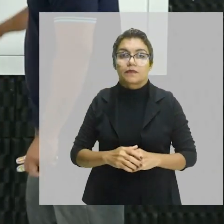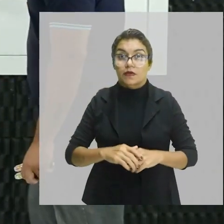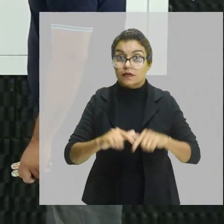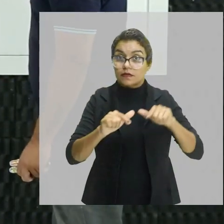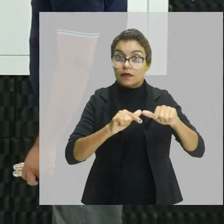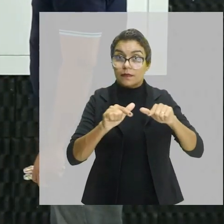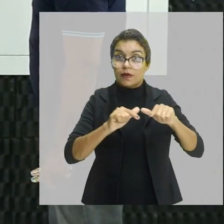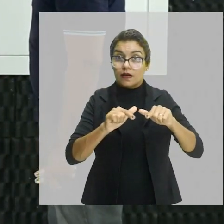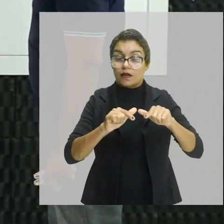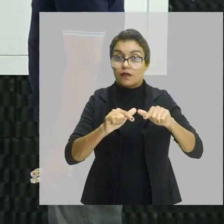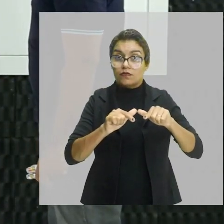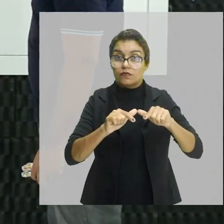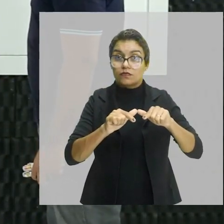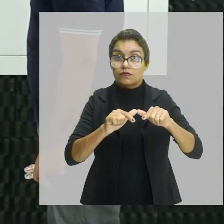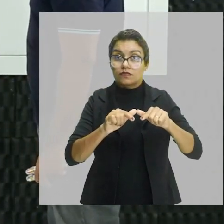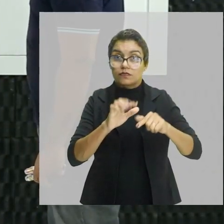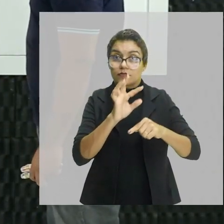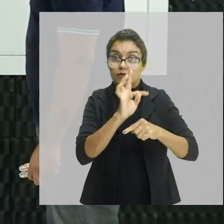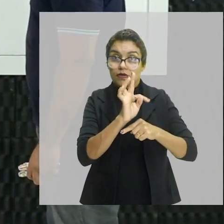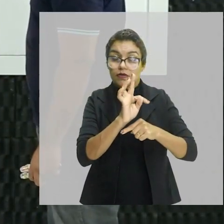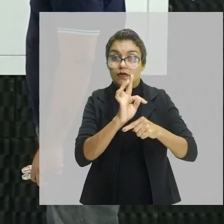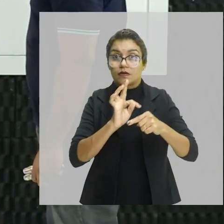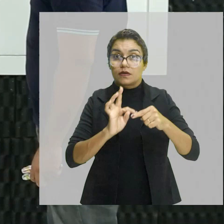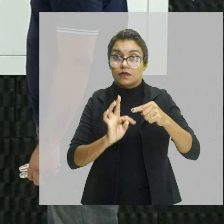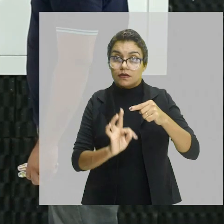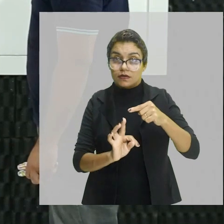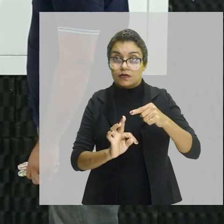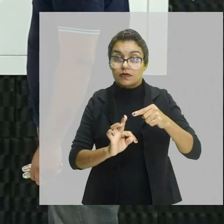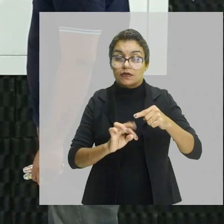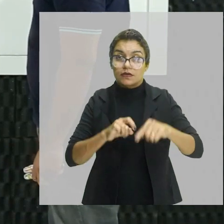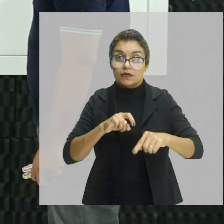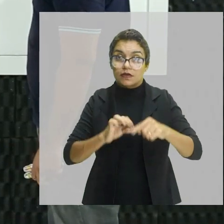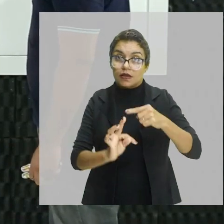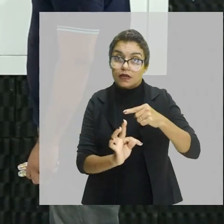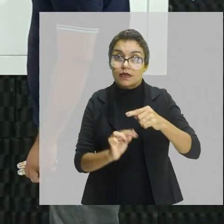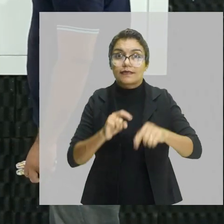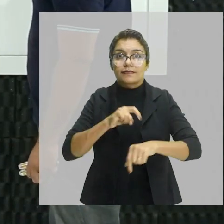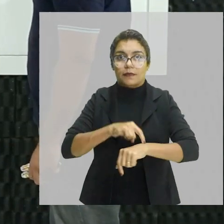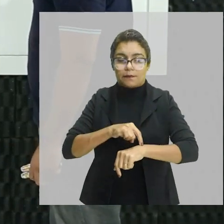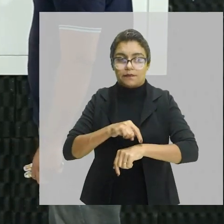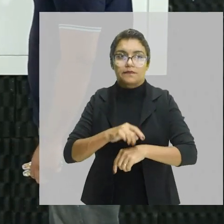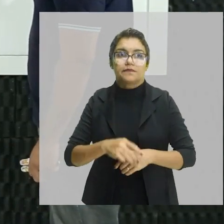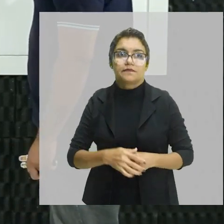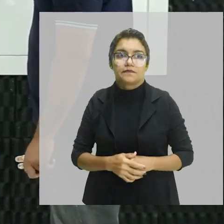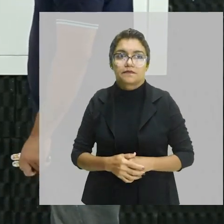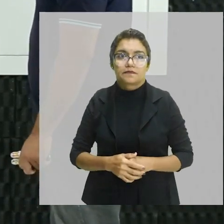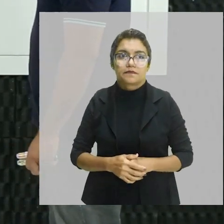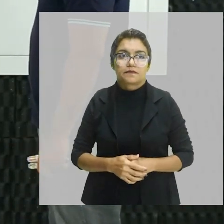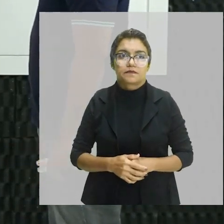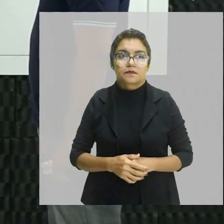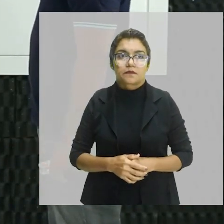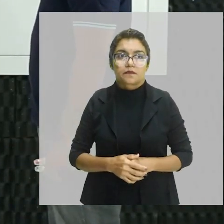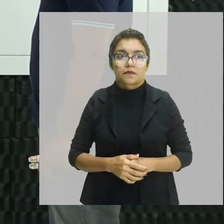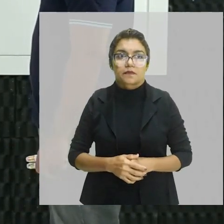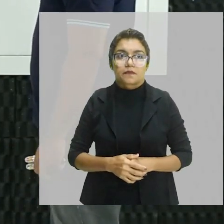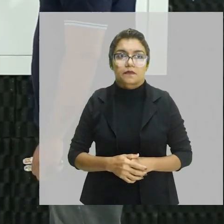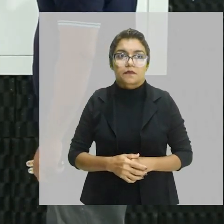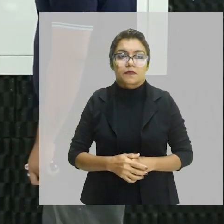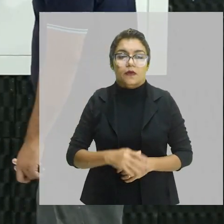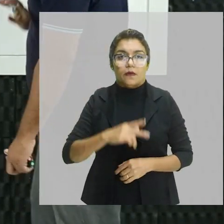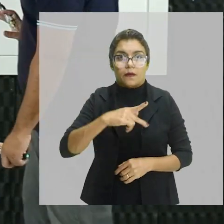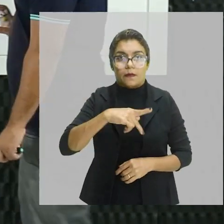tempo. Potência, a unidade de potência é watts, certo? Dado pelo